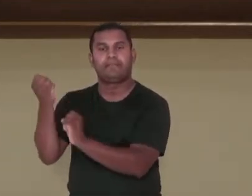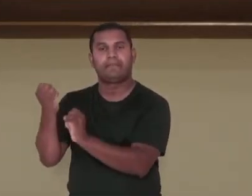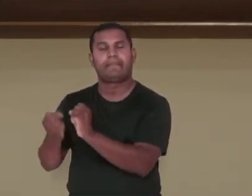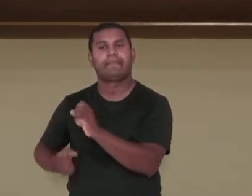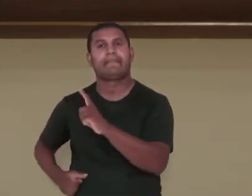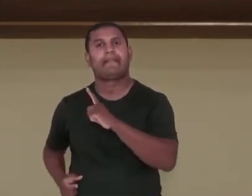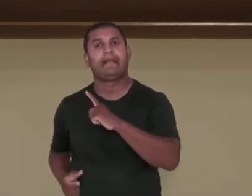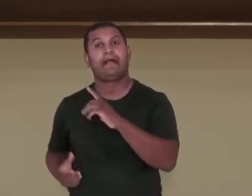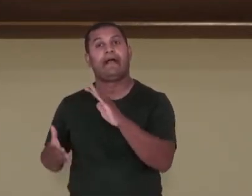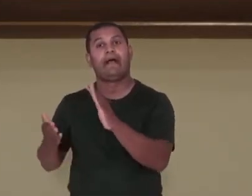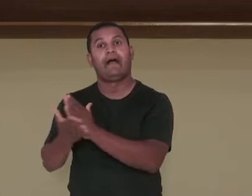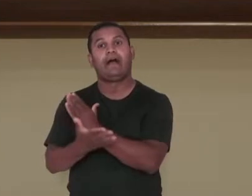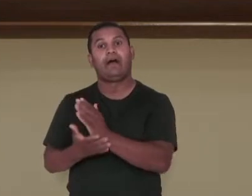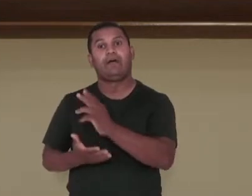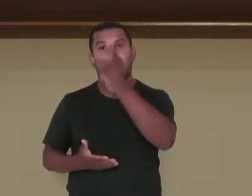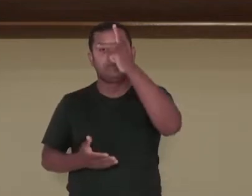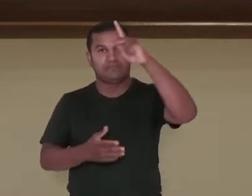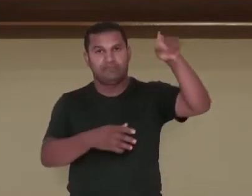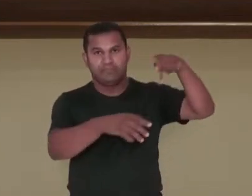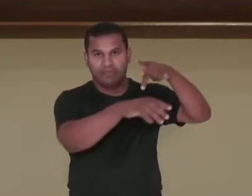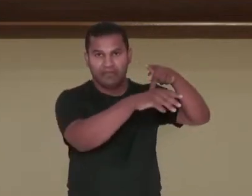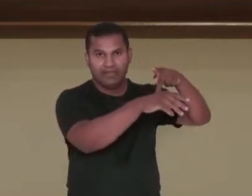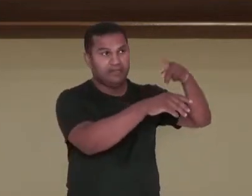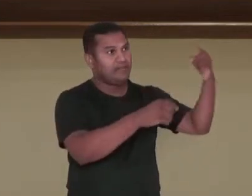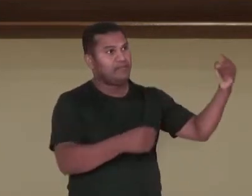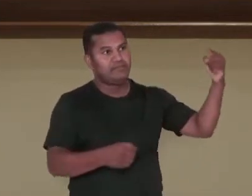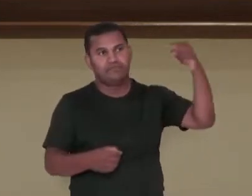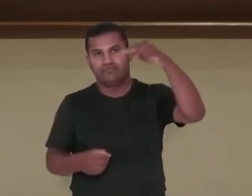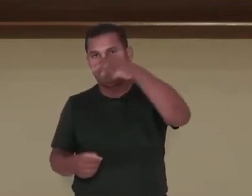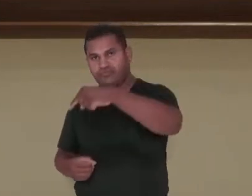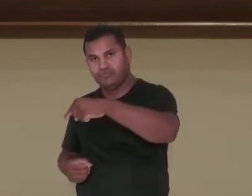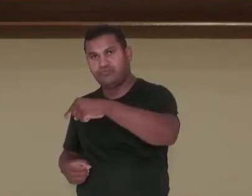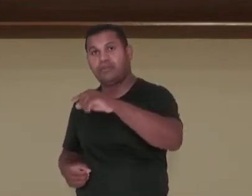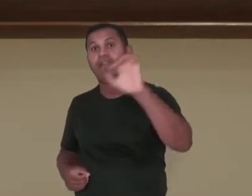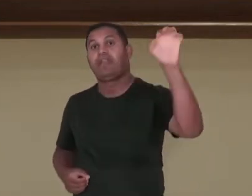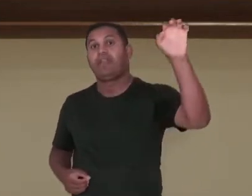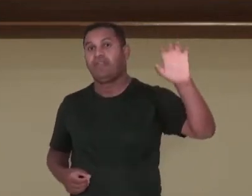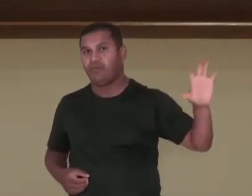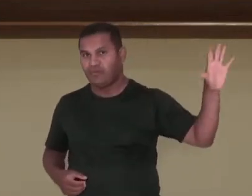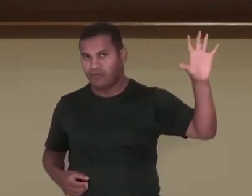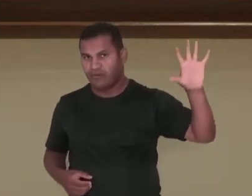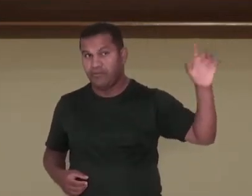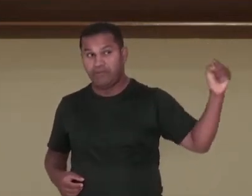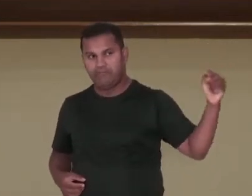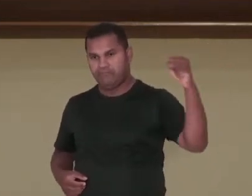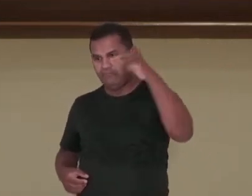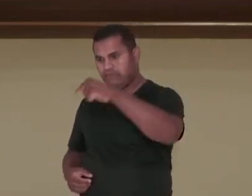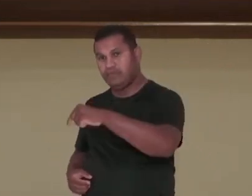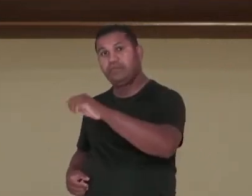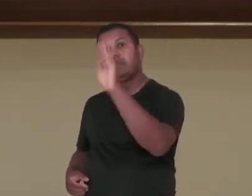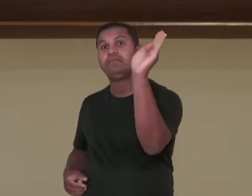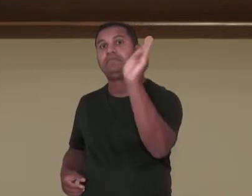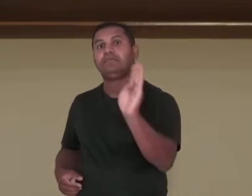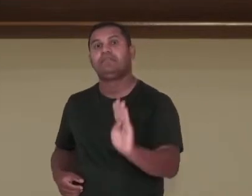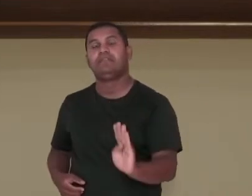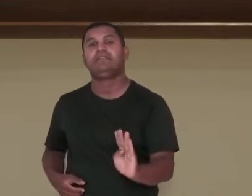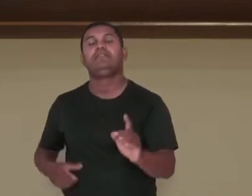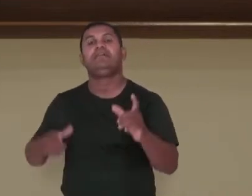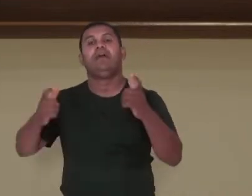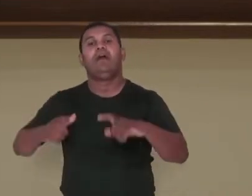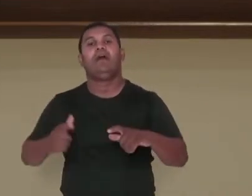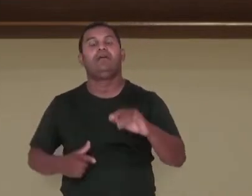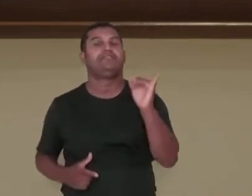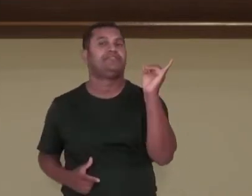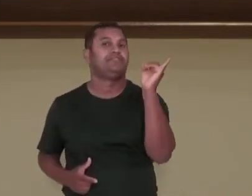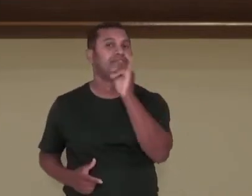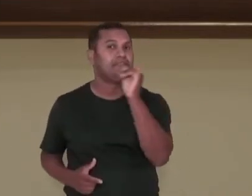gente pensar e já tentar retomar essa ideia desses imigrantes europeus aqui no Brasil, isso porque desde a